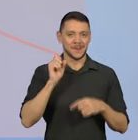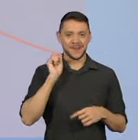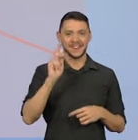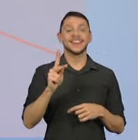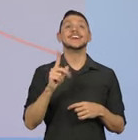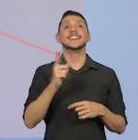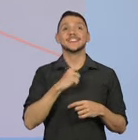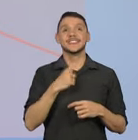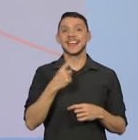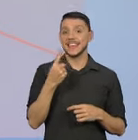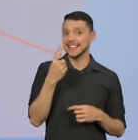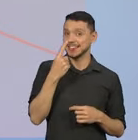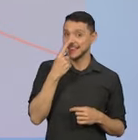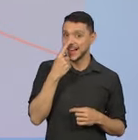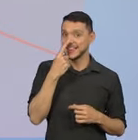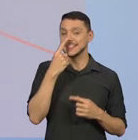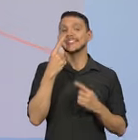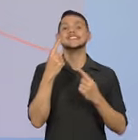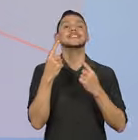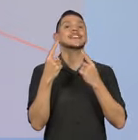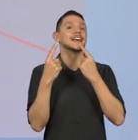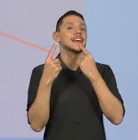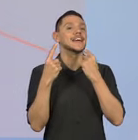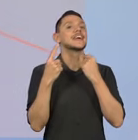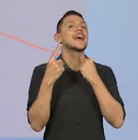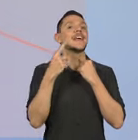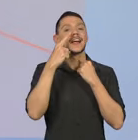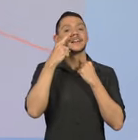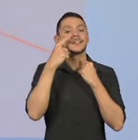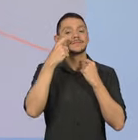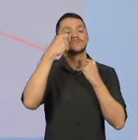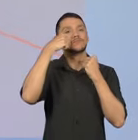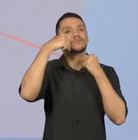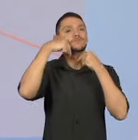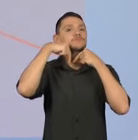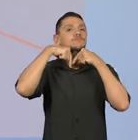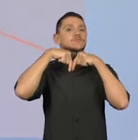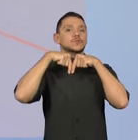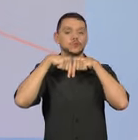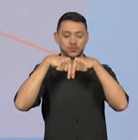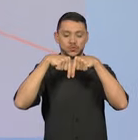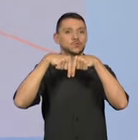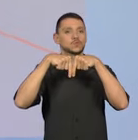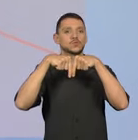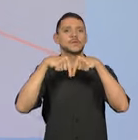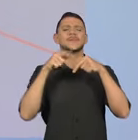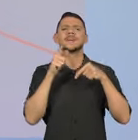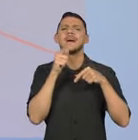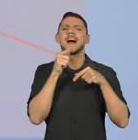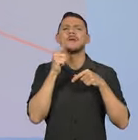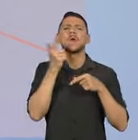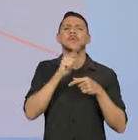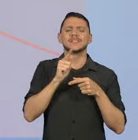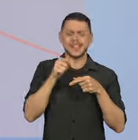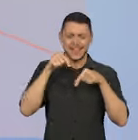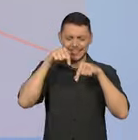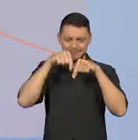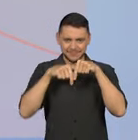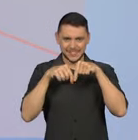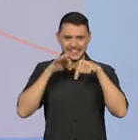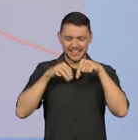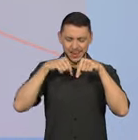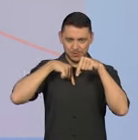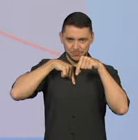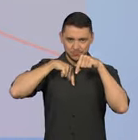em certo momento, se juntam, tá vendo? E você fala assim, nossa, Pro, mas por que a água vai para o estômago e não para o pulmão? Porque o nosso corpo ele